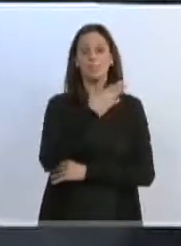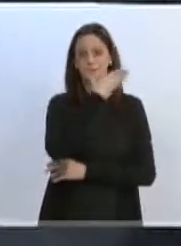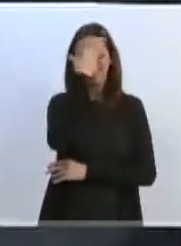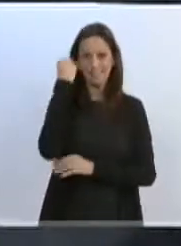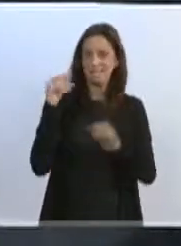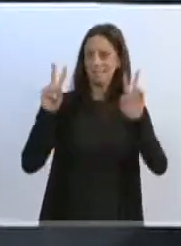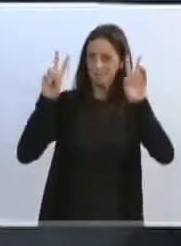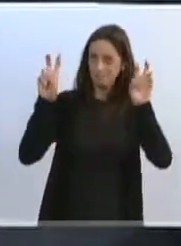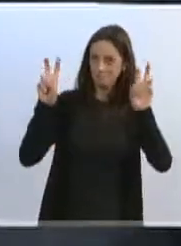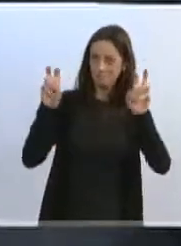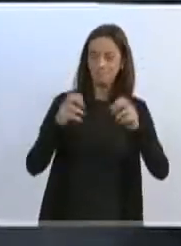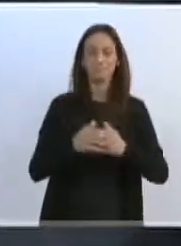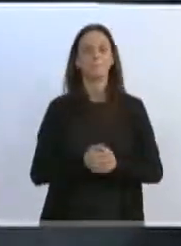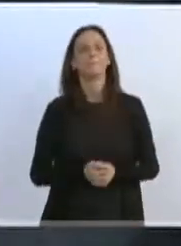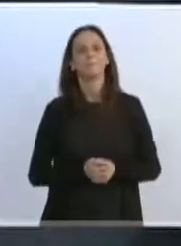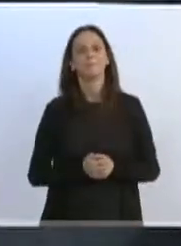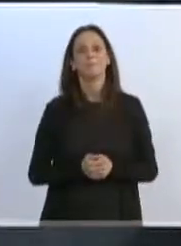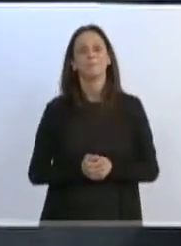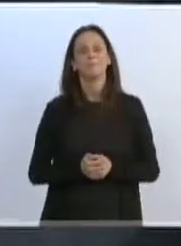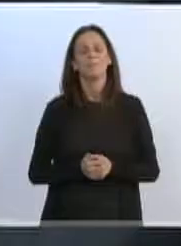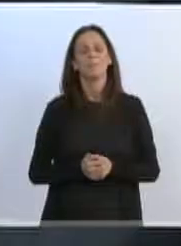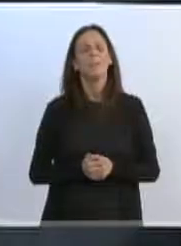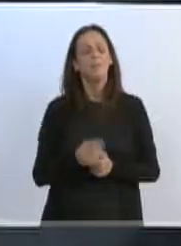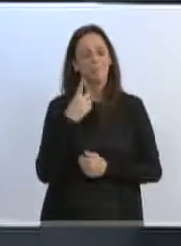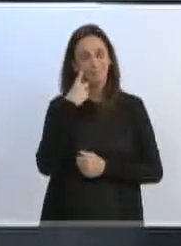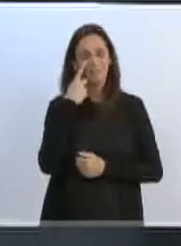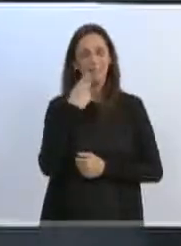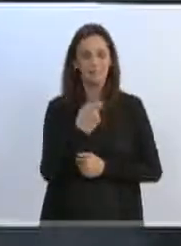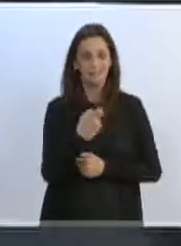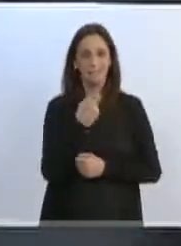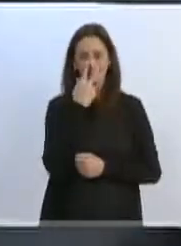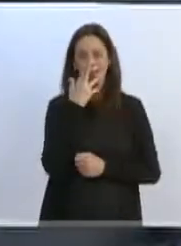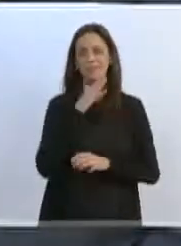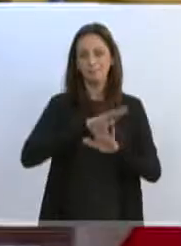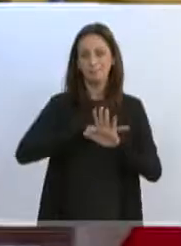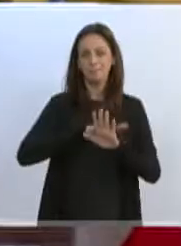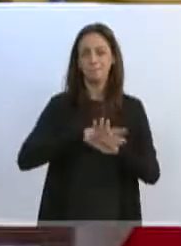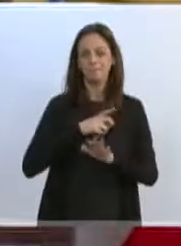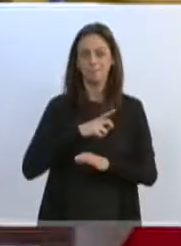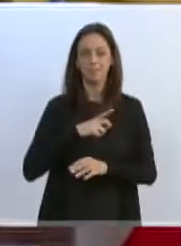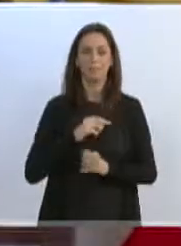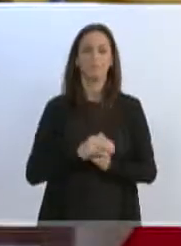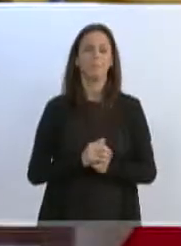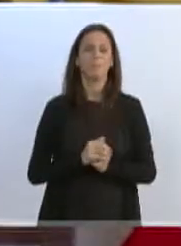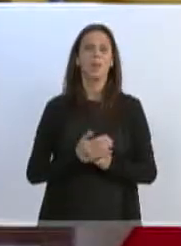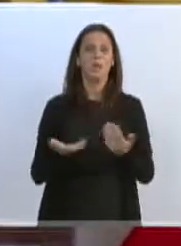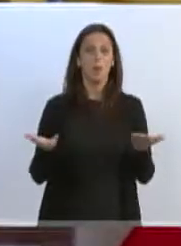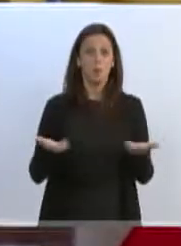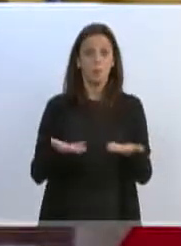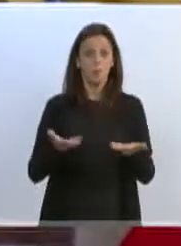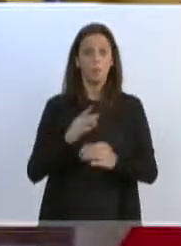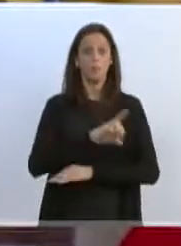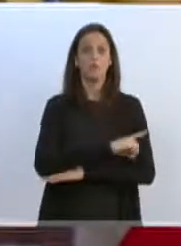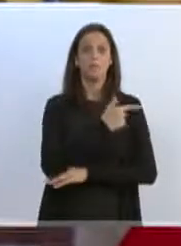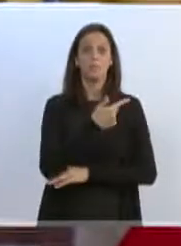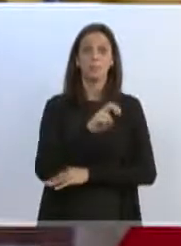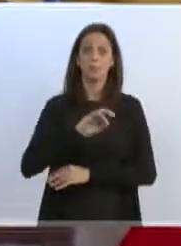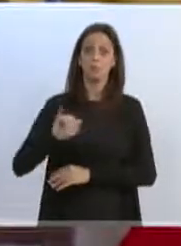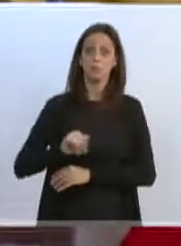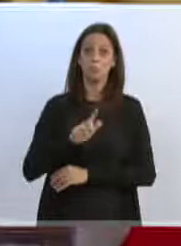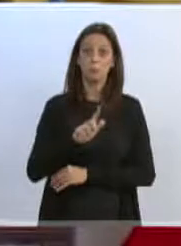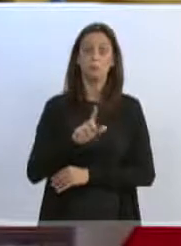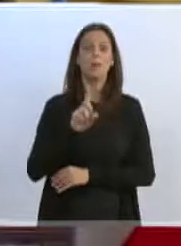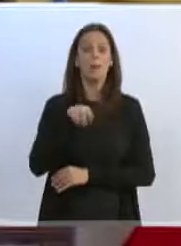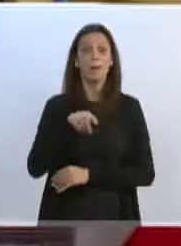aspas em esquecimento do livro olhem só que interessante senhoras e senhores comemorado hoje no dia 25 de julho o dia